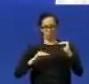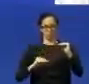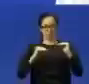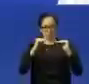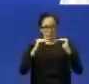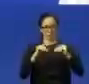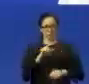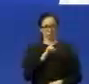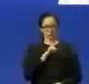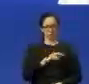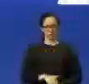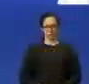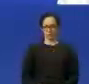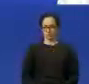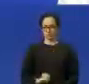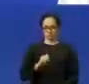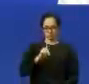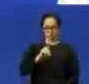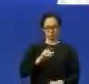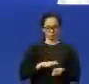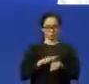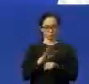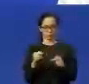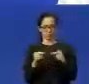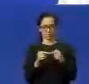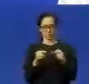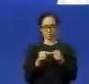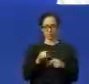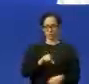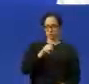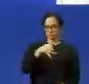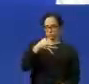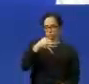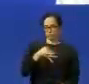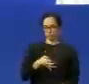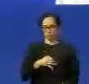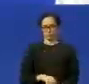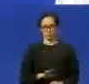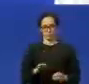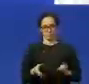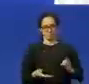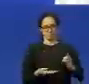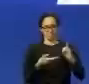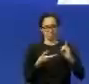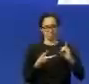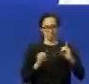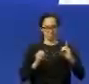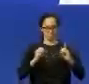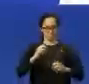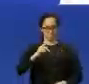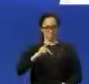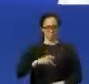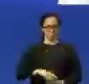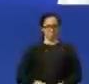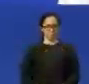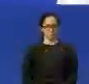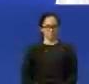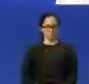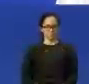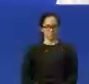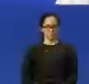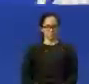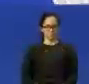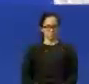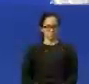íngreme. A parte do gráfico que mais se encaixa nessa situação é o gráfico que está na alternativa D. Portanto, a questão número